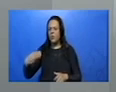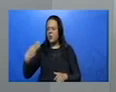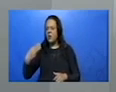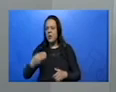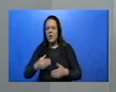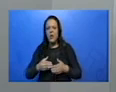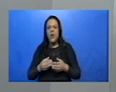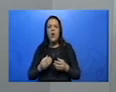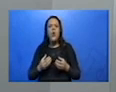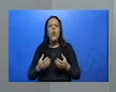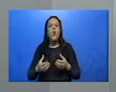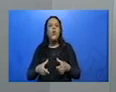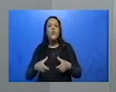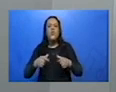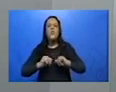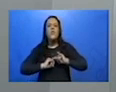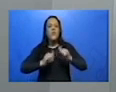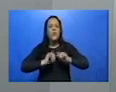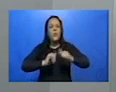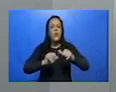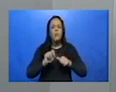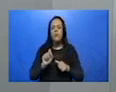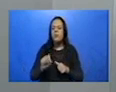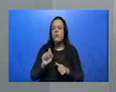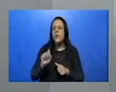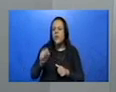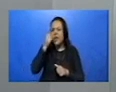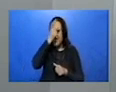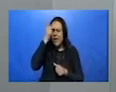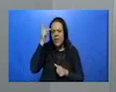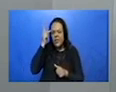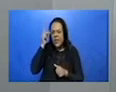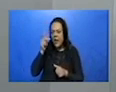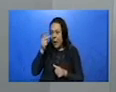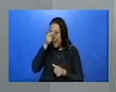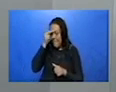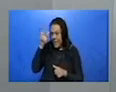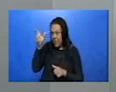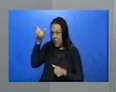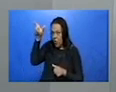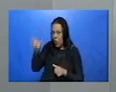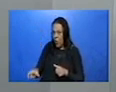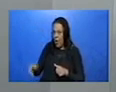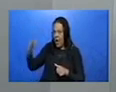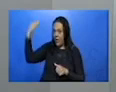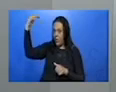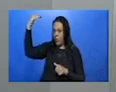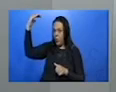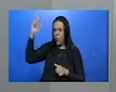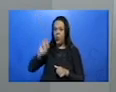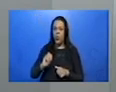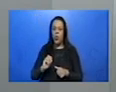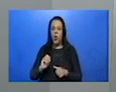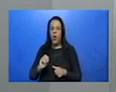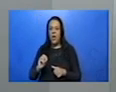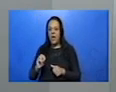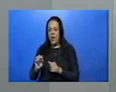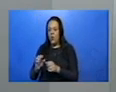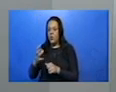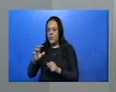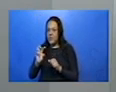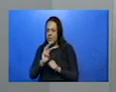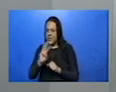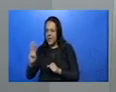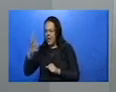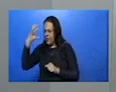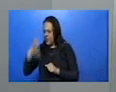ser publicado. Quem que vai ler? Se for para um público adulto, numa revista mais séria, um site mais sério, eu vou ter uma linguagem mais formal. Se o